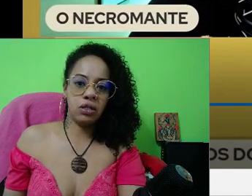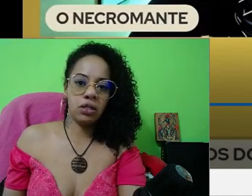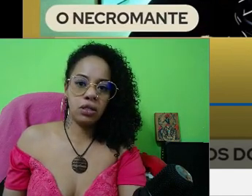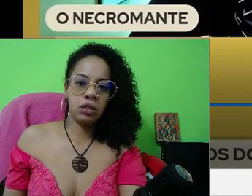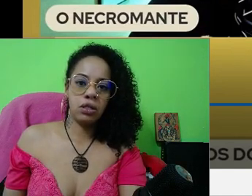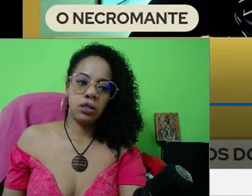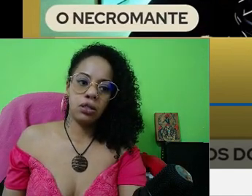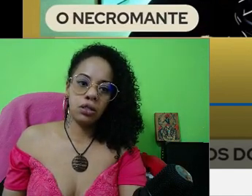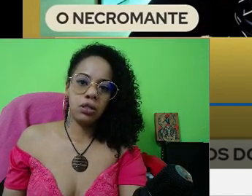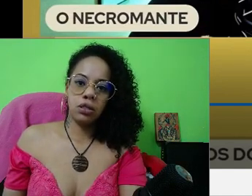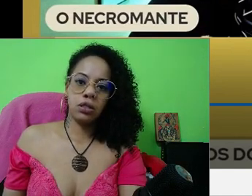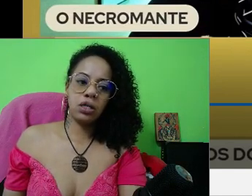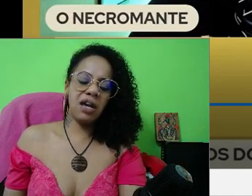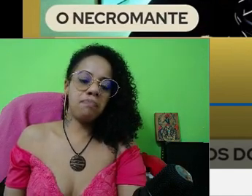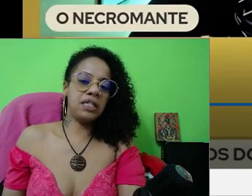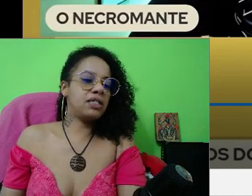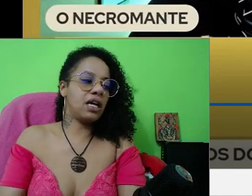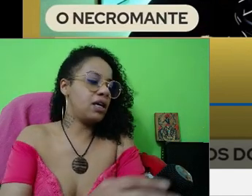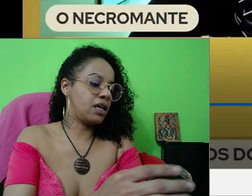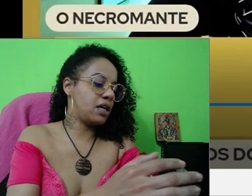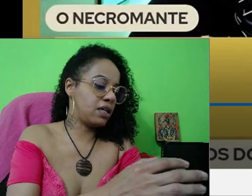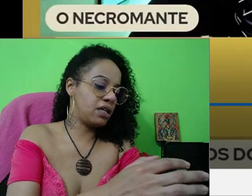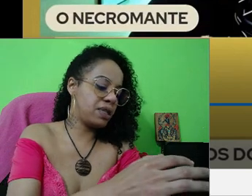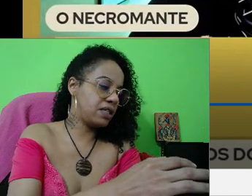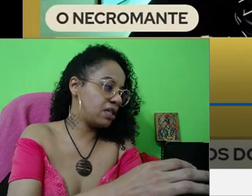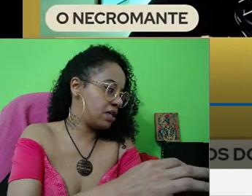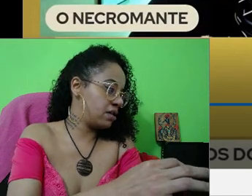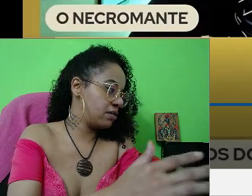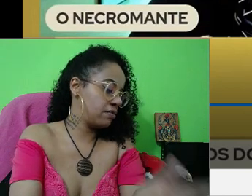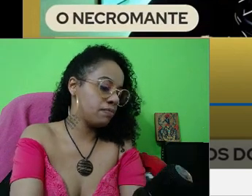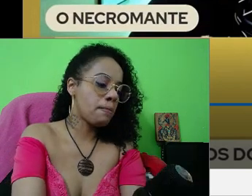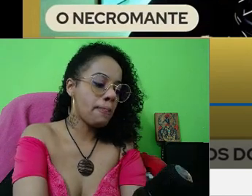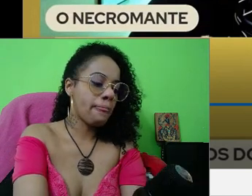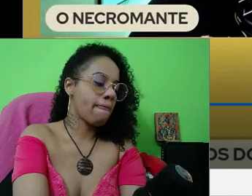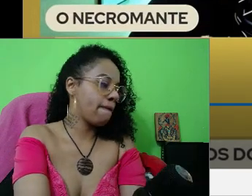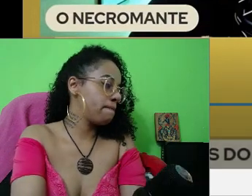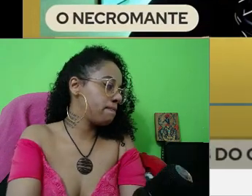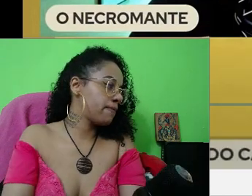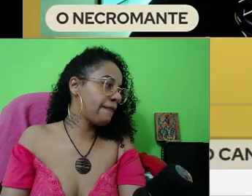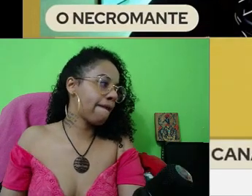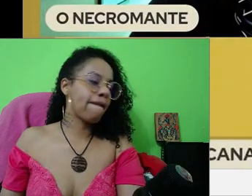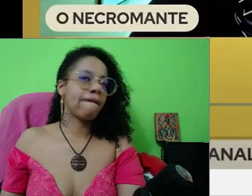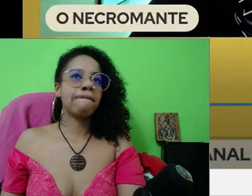desonesto que besteira cara que besteira